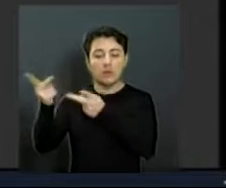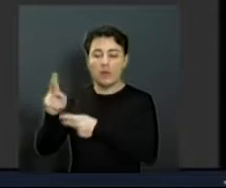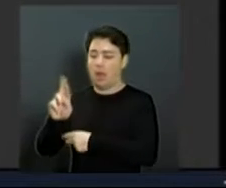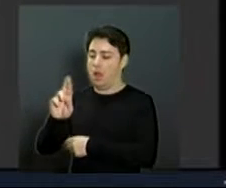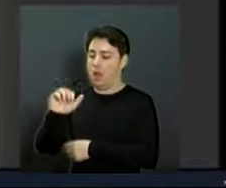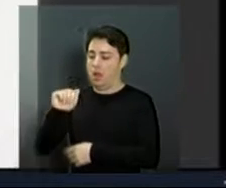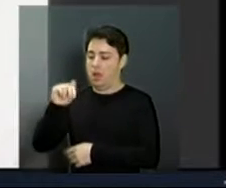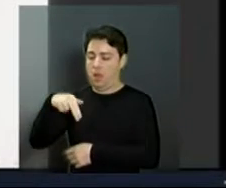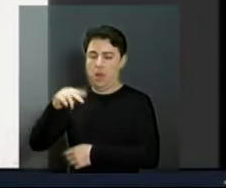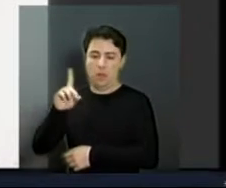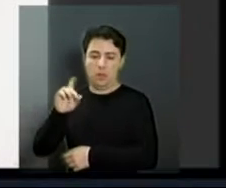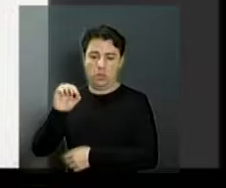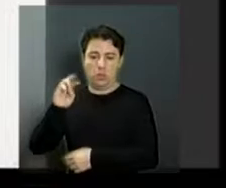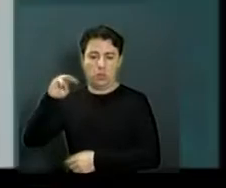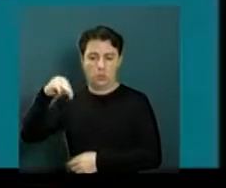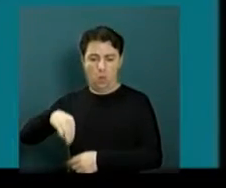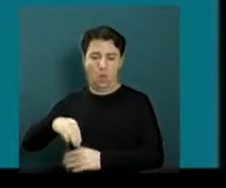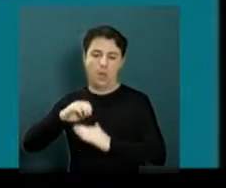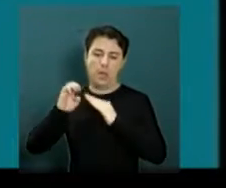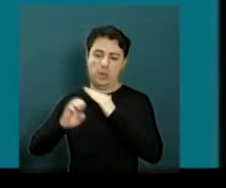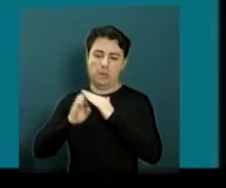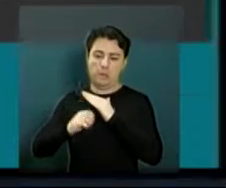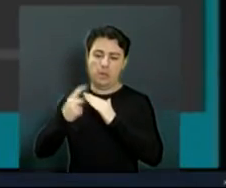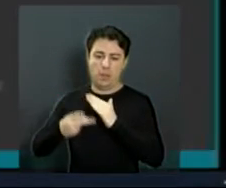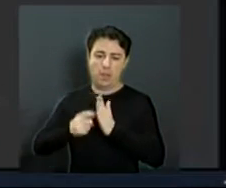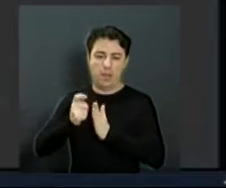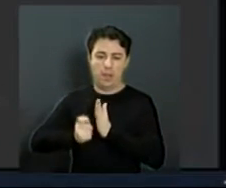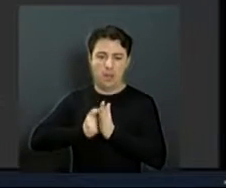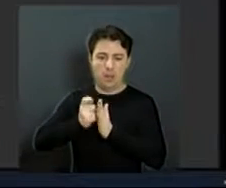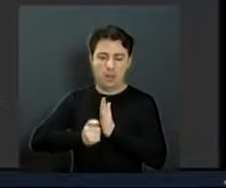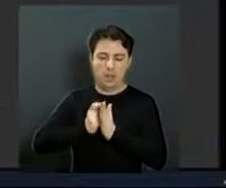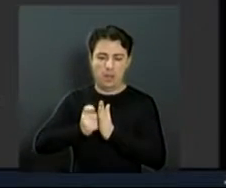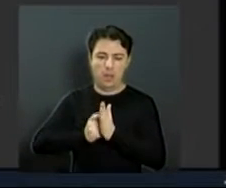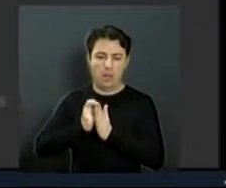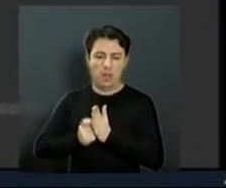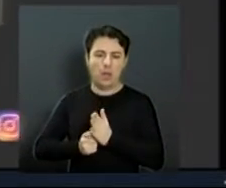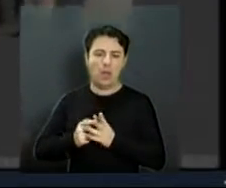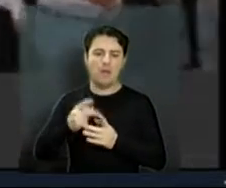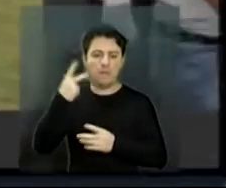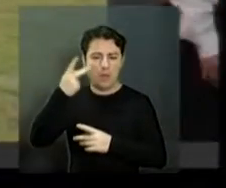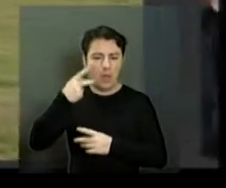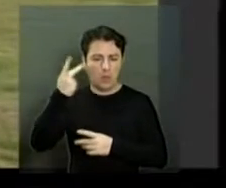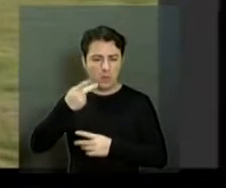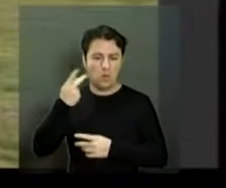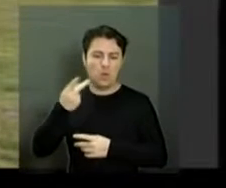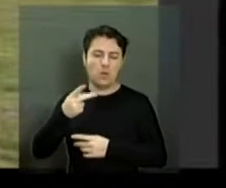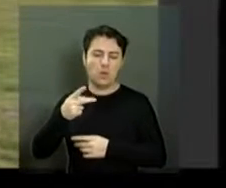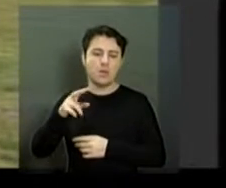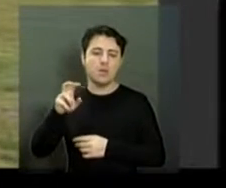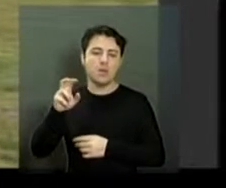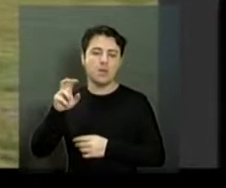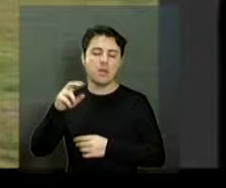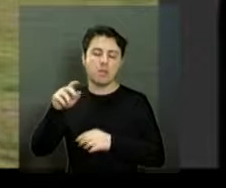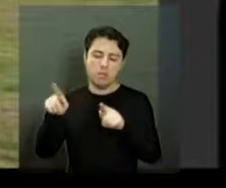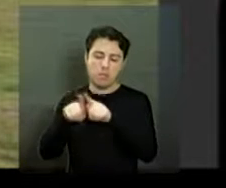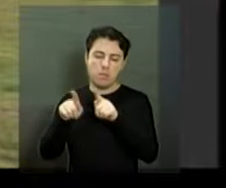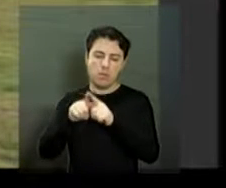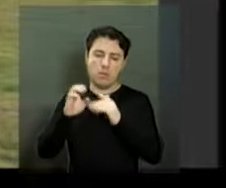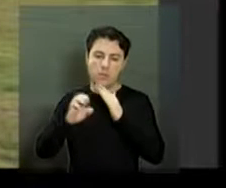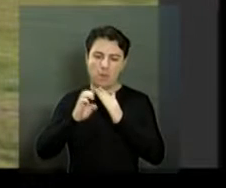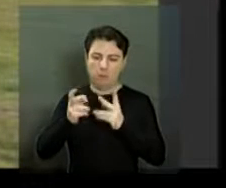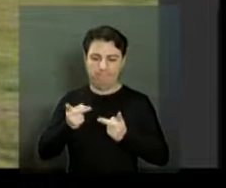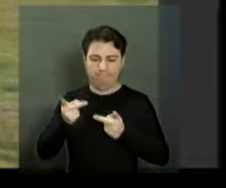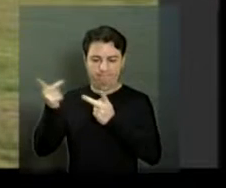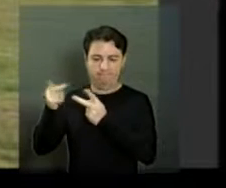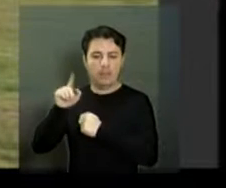da Randon SA Implementos e Participações de Araraquara abriu suas portas para vereadores e empresários da cidade na quinta-feira, dia 29. Fomos